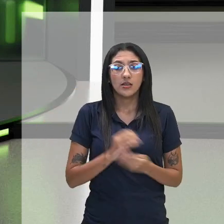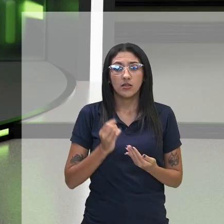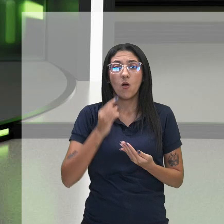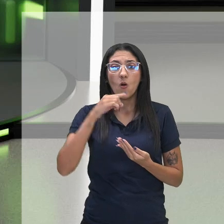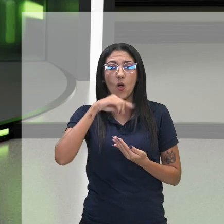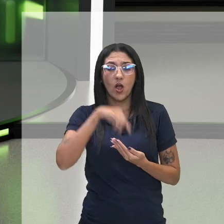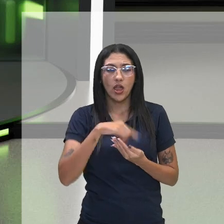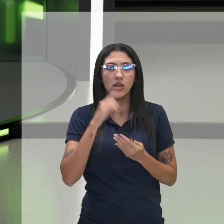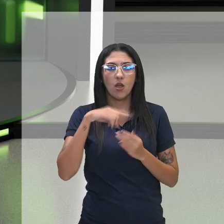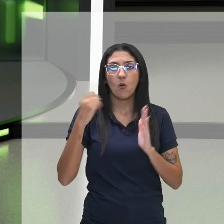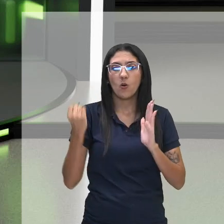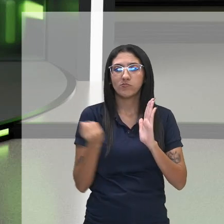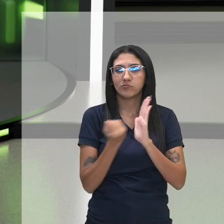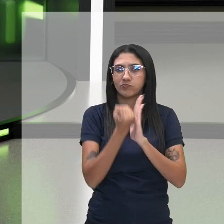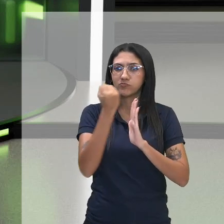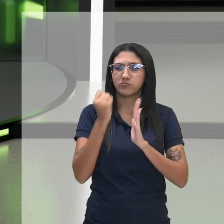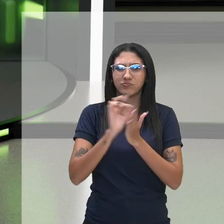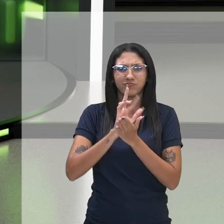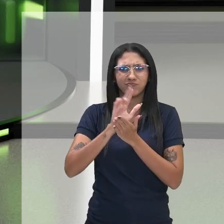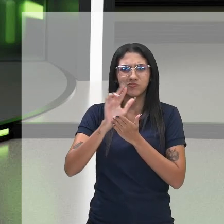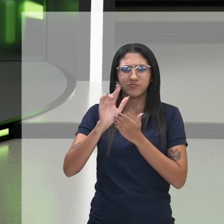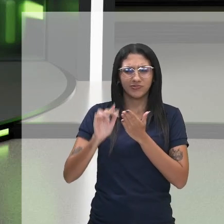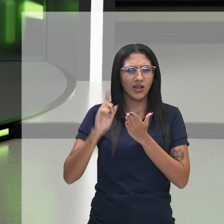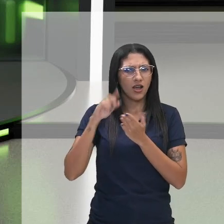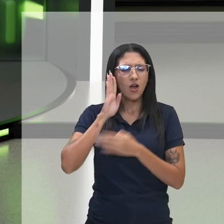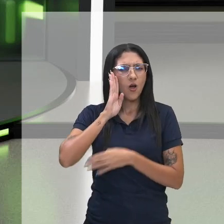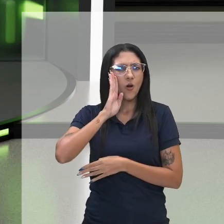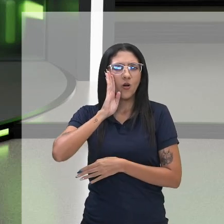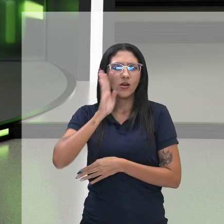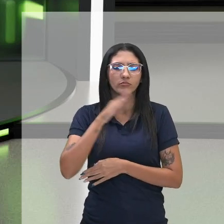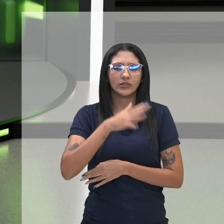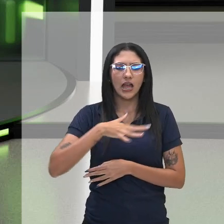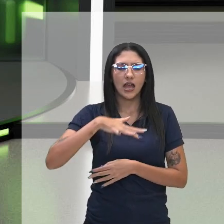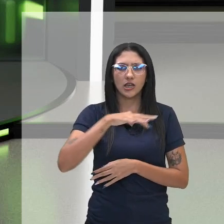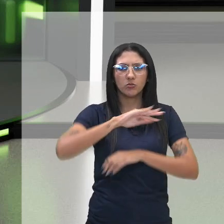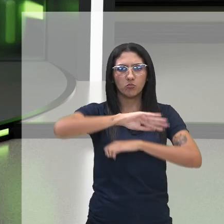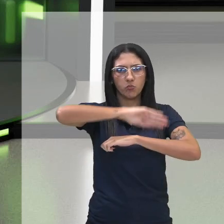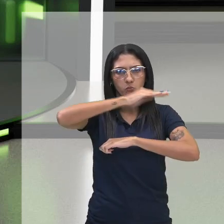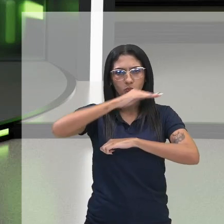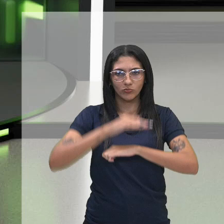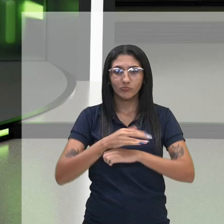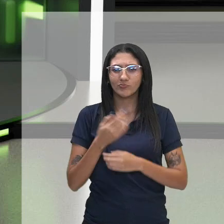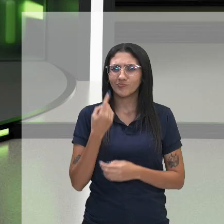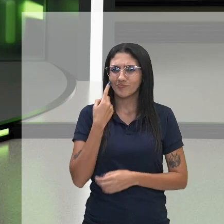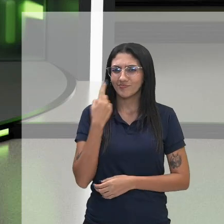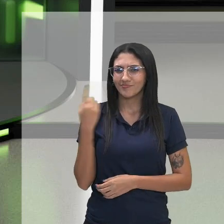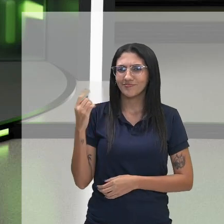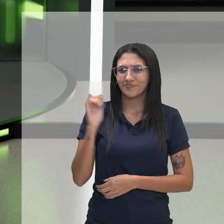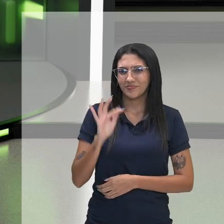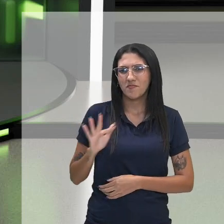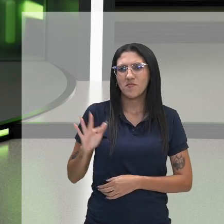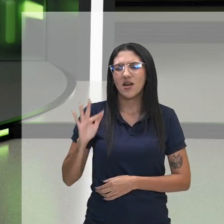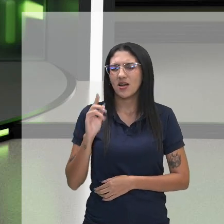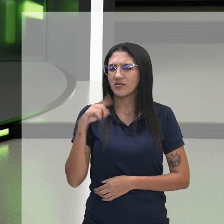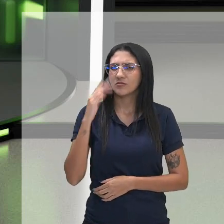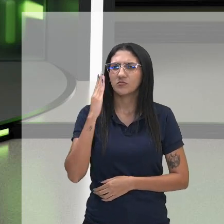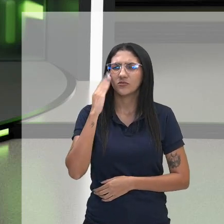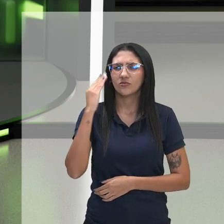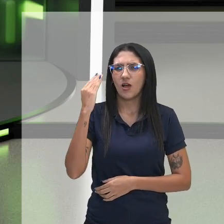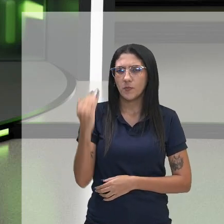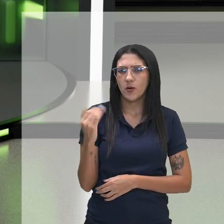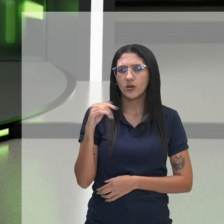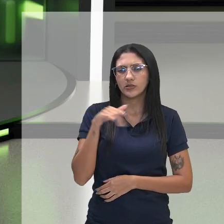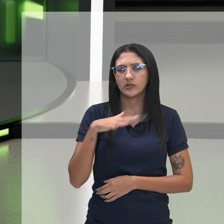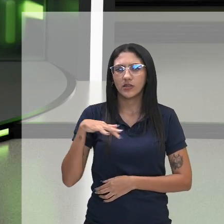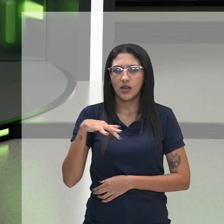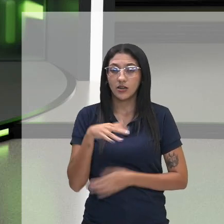conjunto contínuo de montanhas do globo terrestre. Né? Então, a gente trouxe aqui a imagem bastante conhecida, né? A Cordilheira dos Andes.